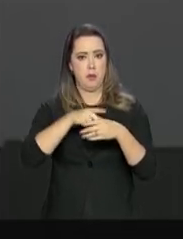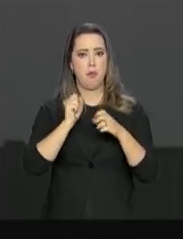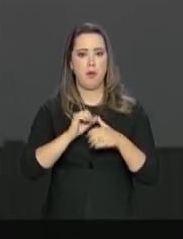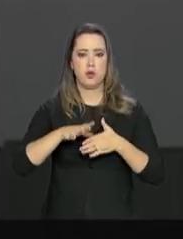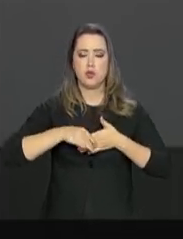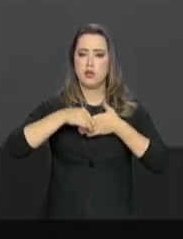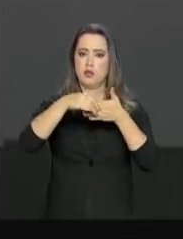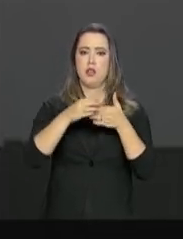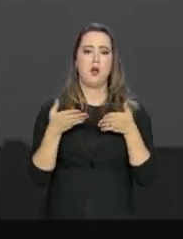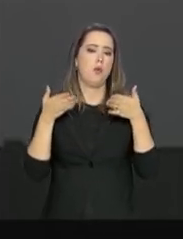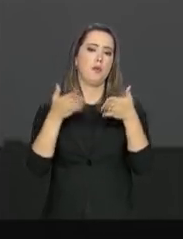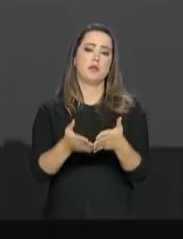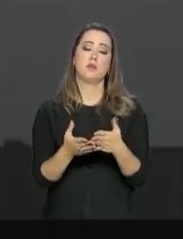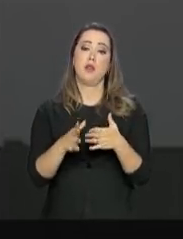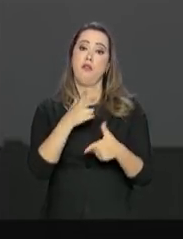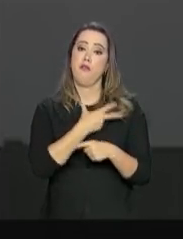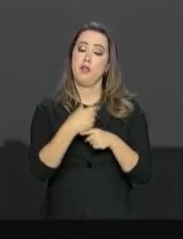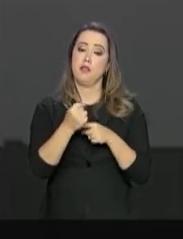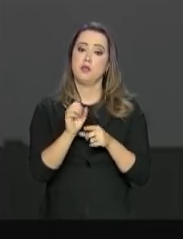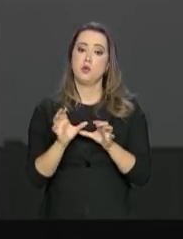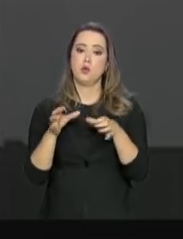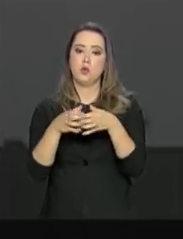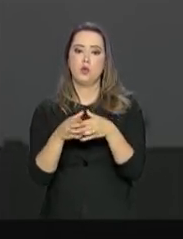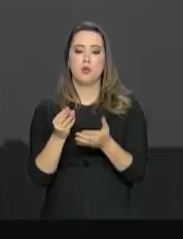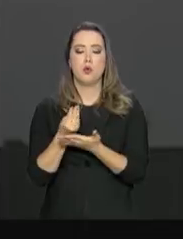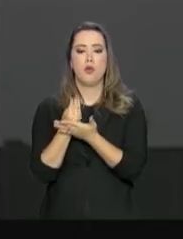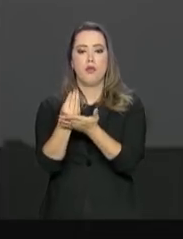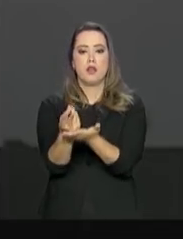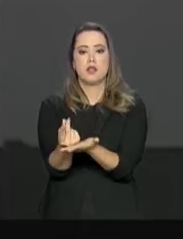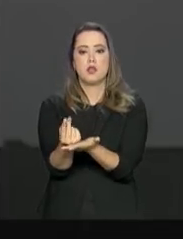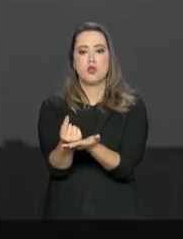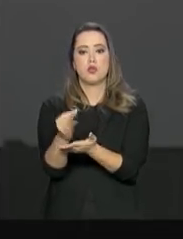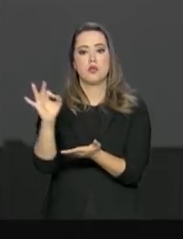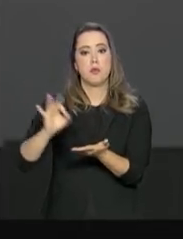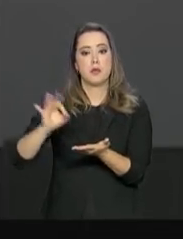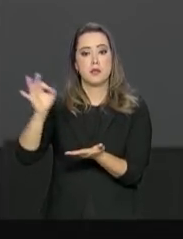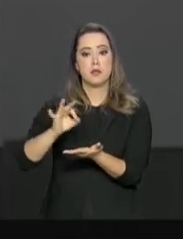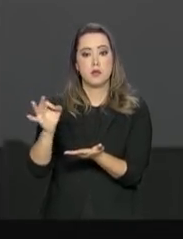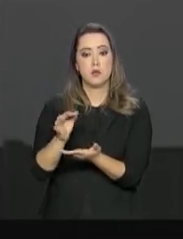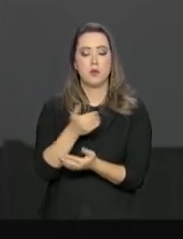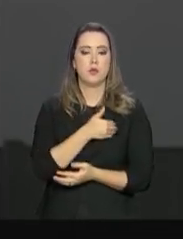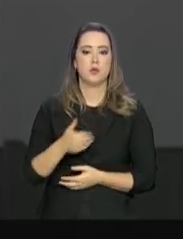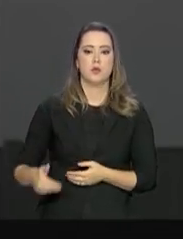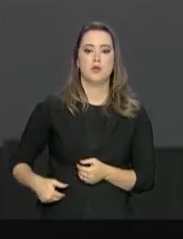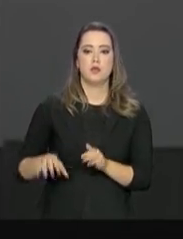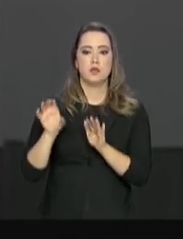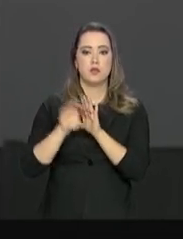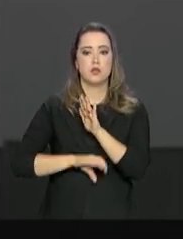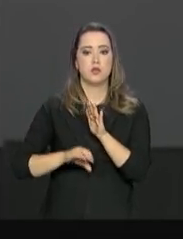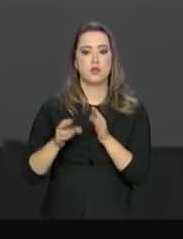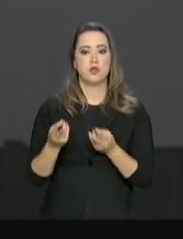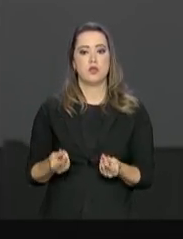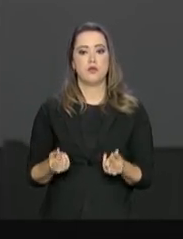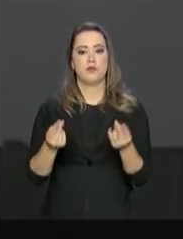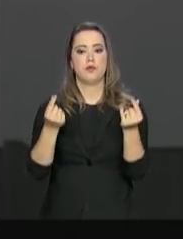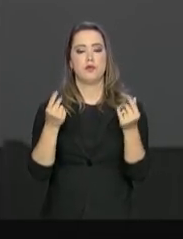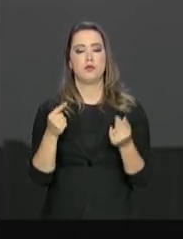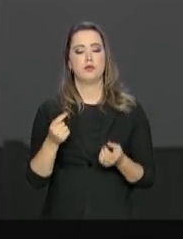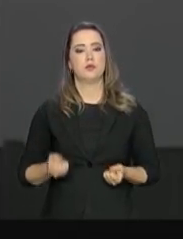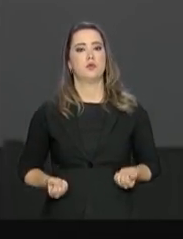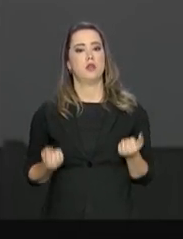vence o grupo que oferecer o maior percentual de petróleo para o governo descontados os custos de operação